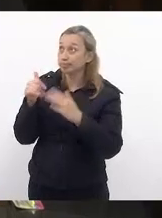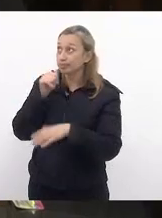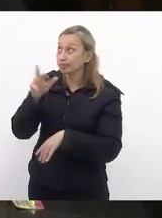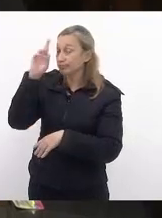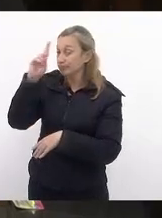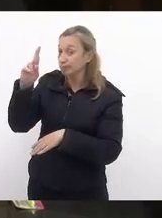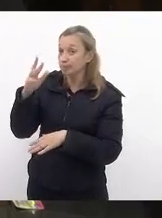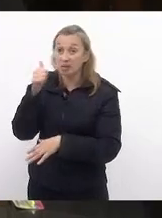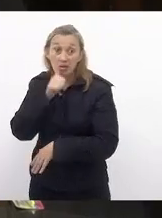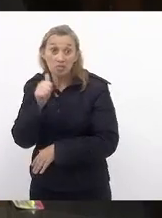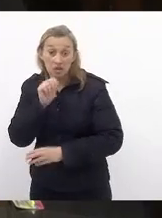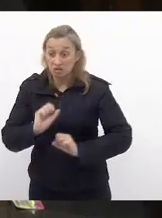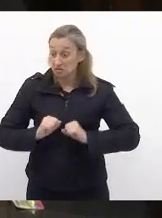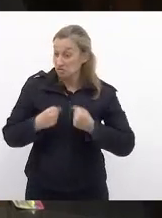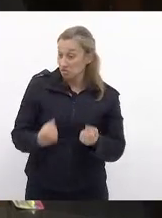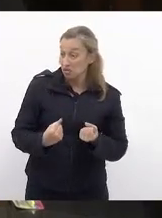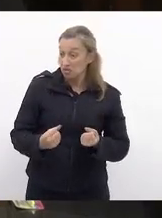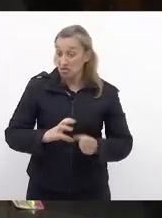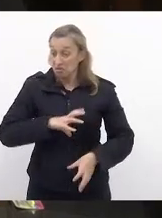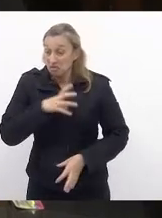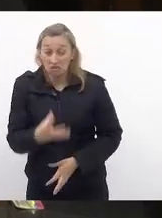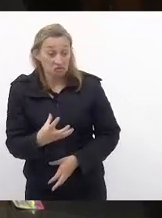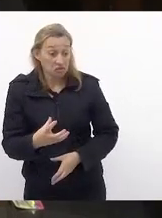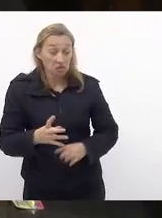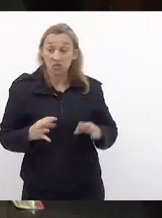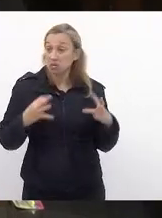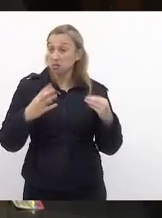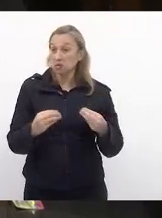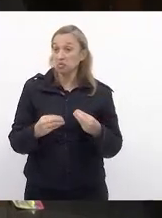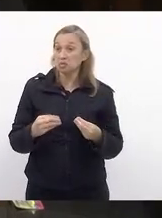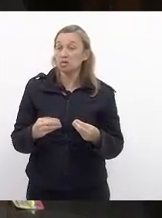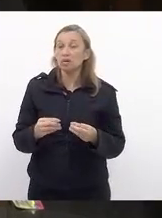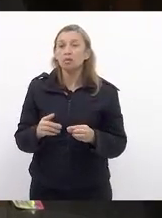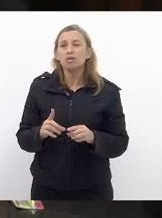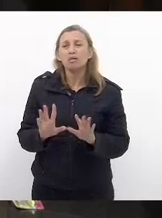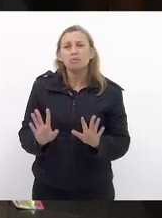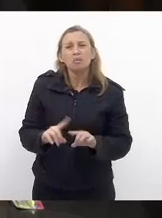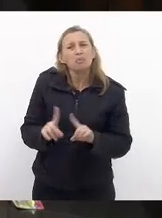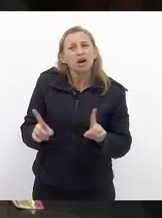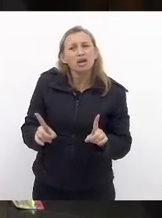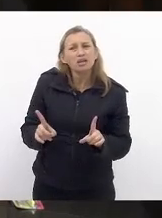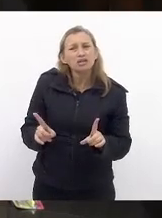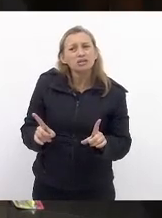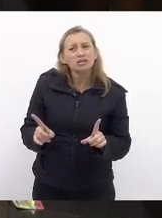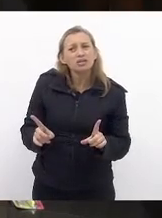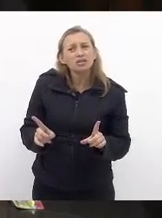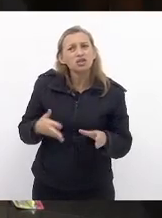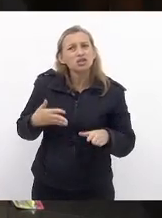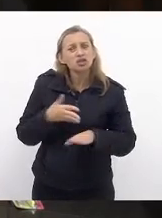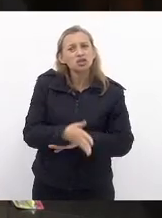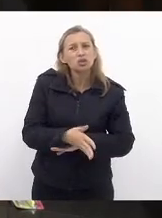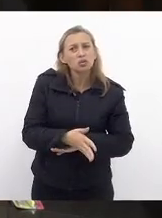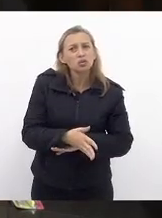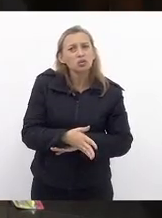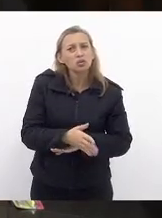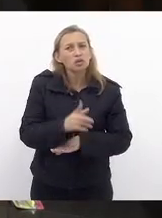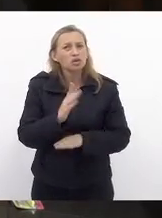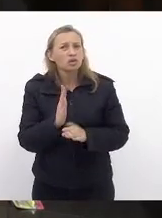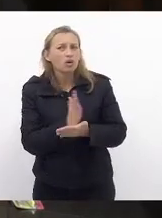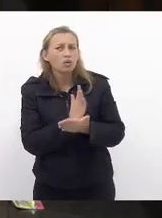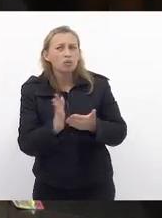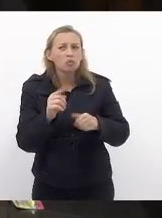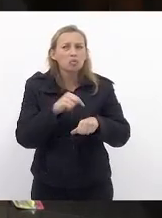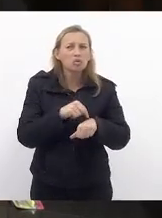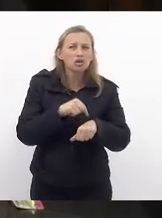disseram que a senhora é uma mulher de fibra de garra de tudo é mas quando chegou em algum